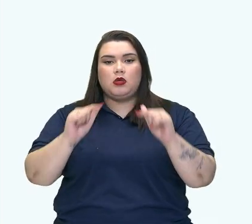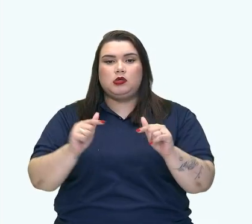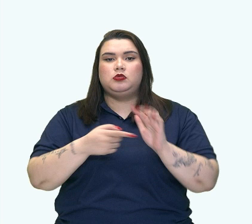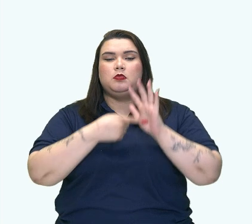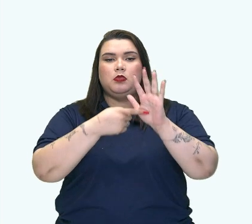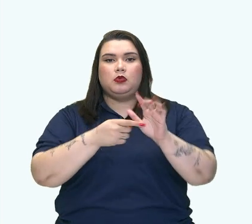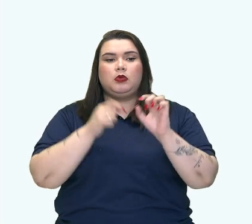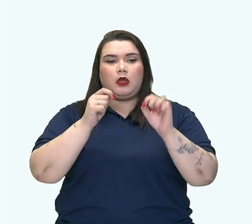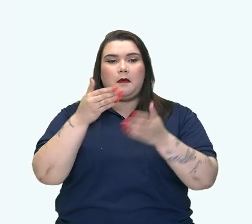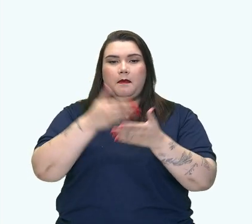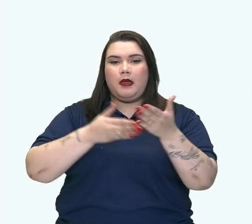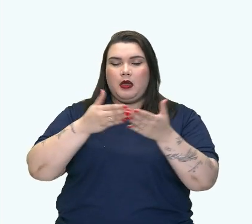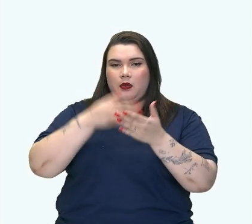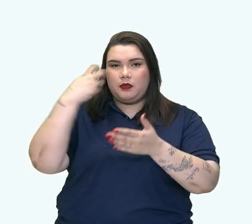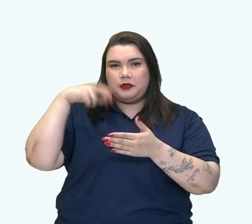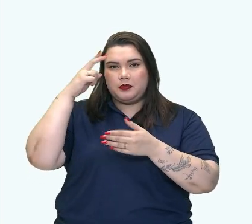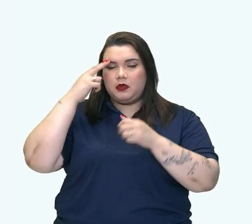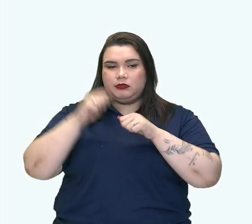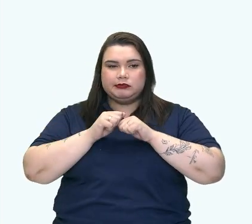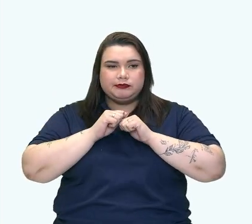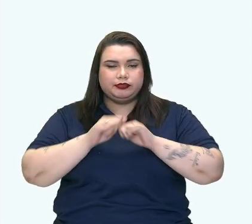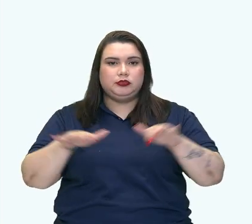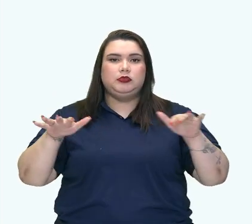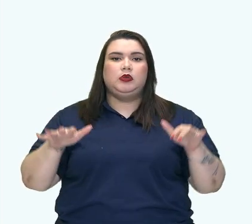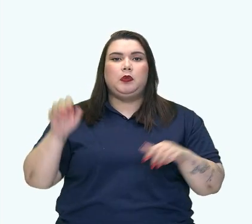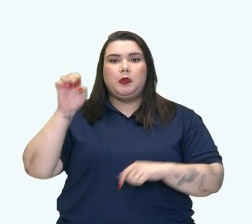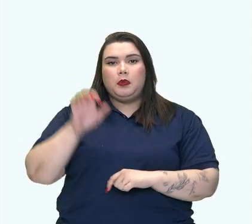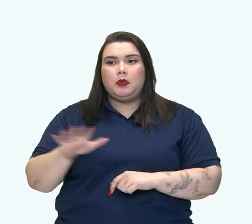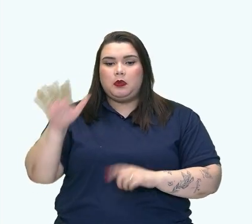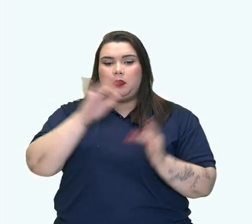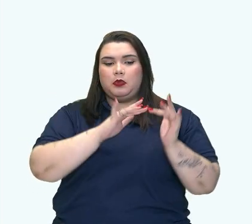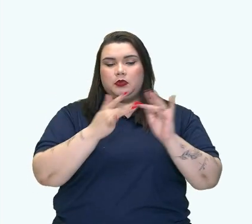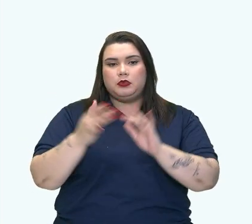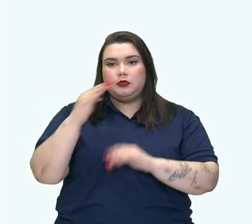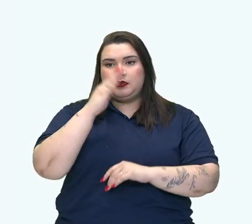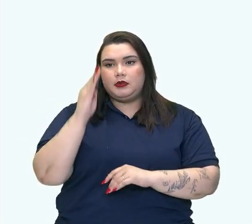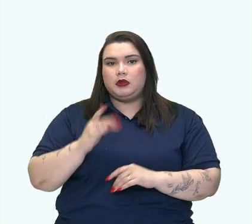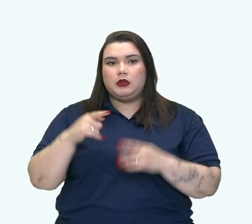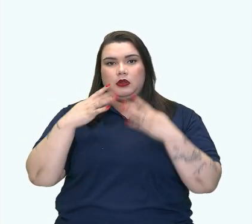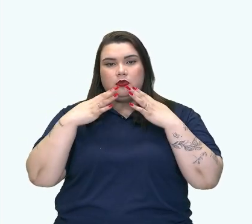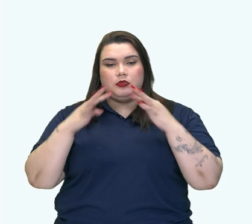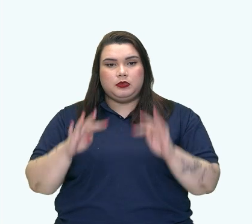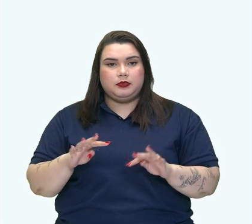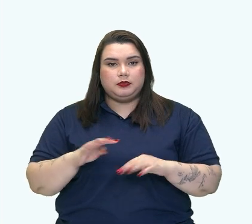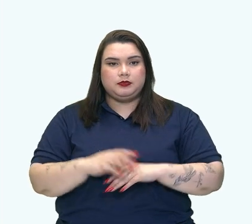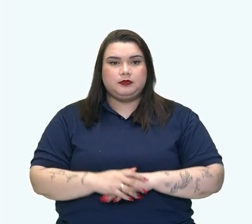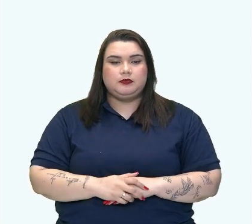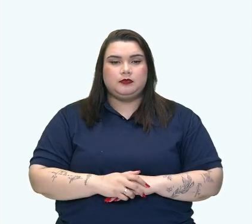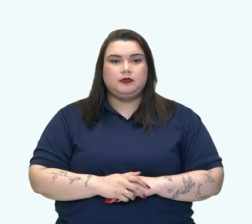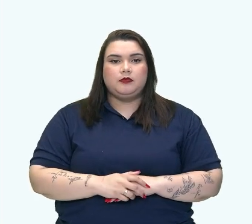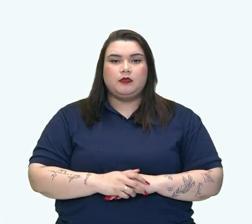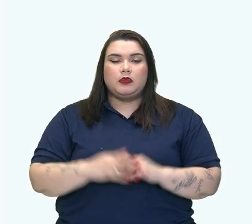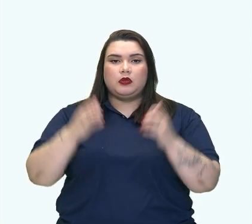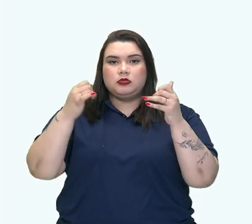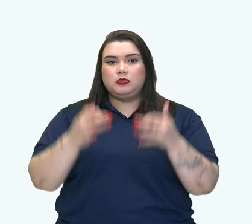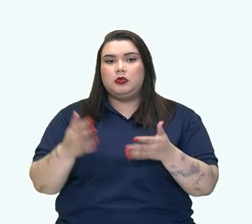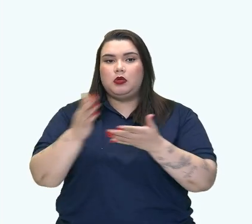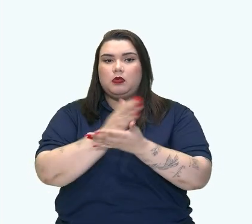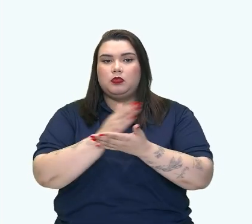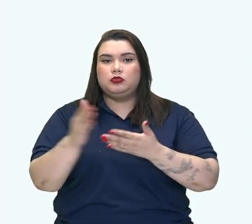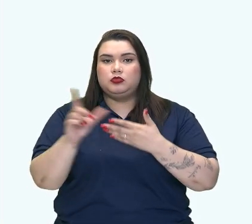culturais. Vem lá da Europa, o contexto brasileiro, mas que é comum a todos. E vamos falar sobre alguns dos nossos poetas